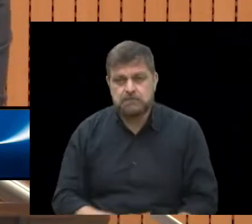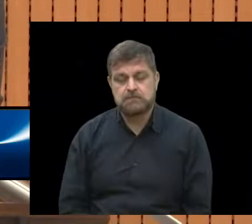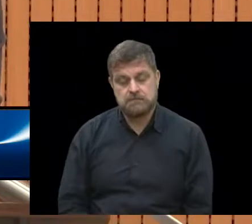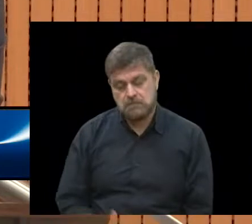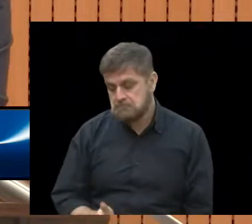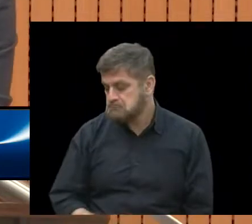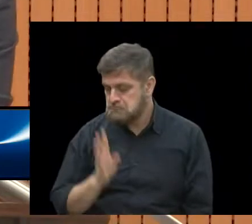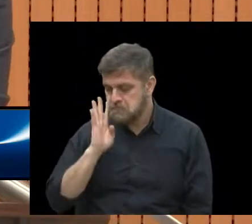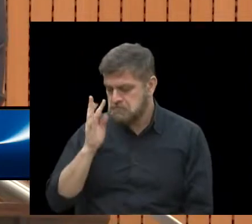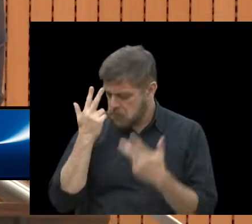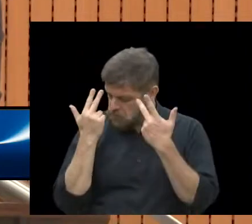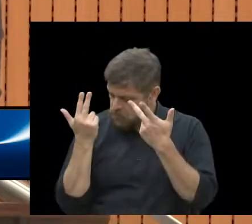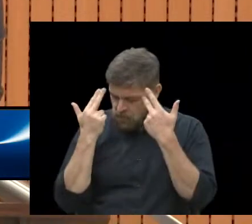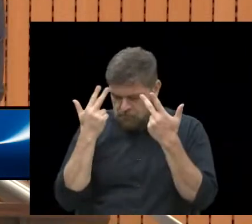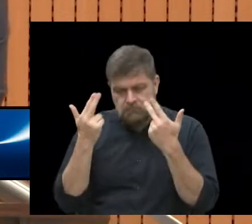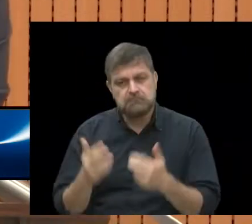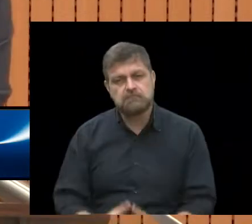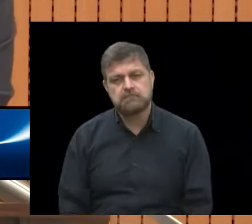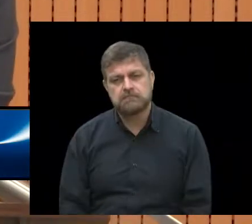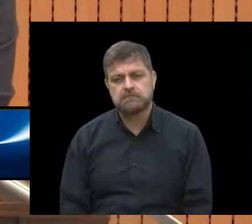Legal.